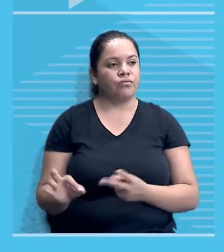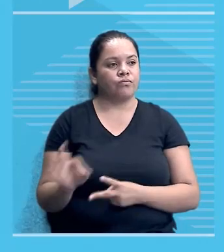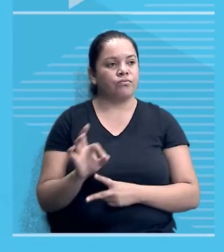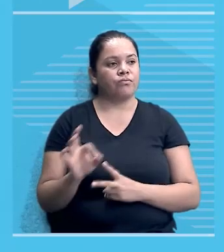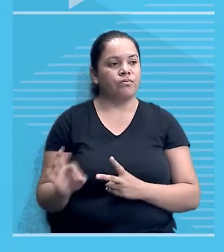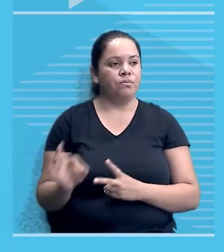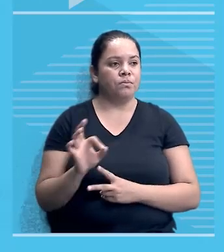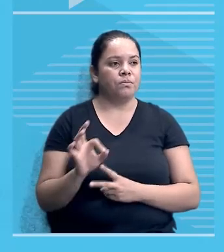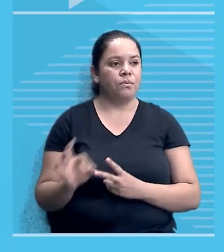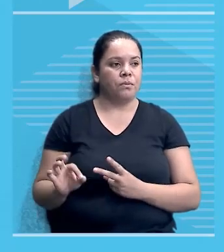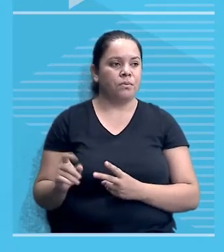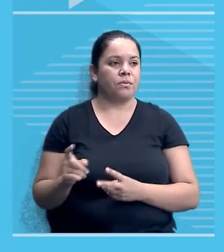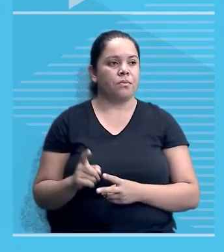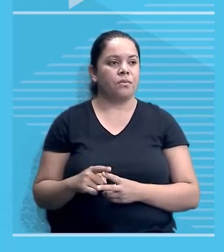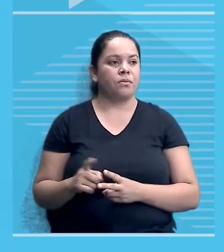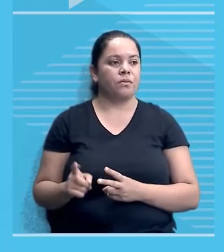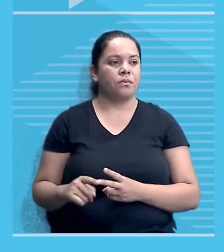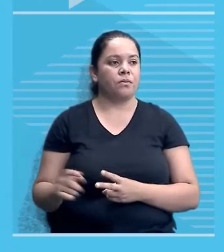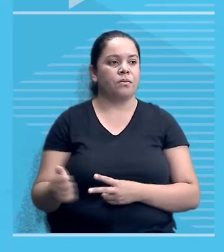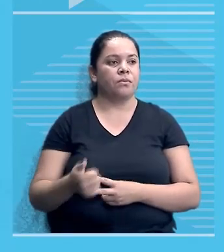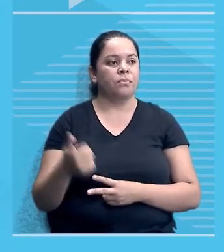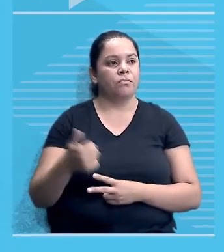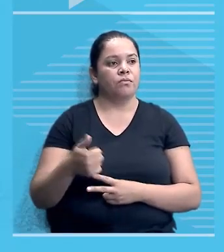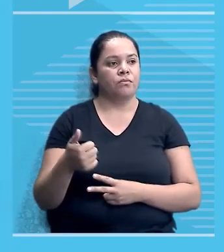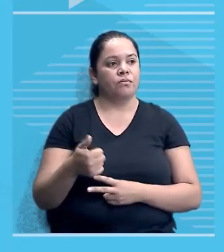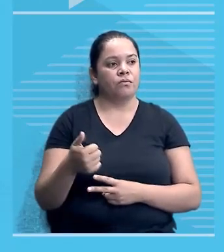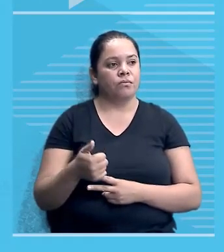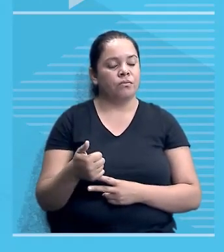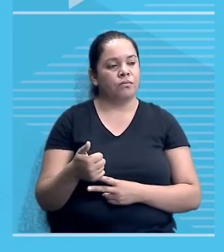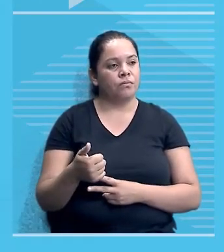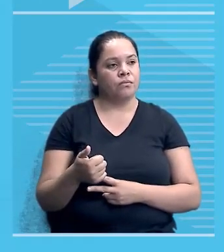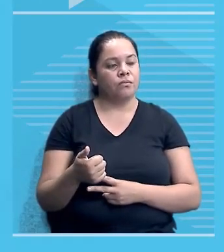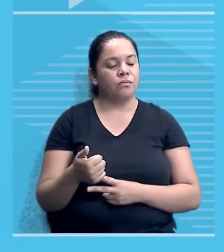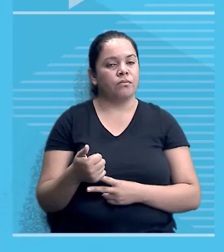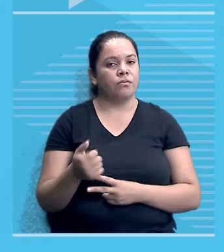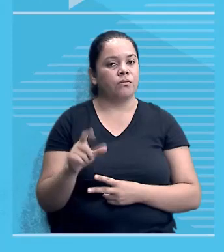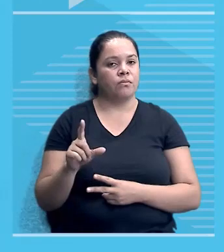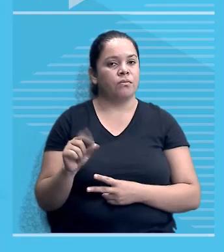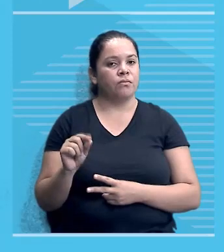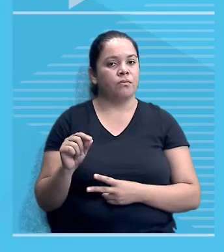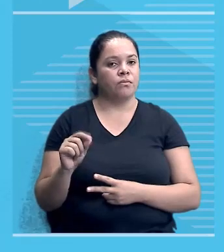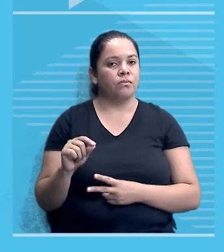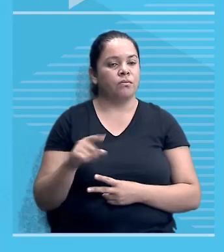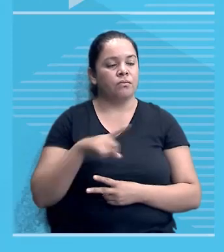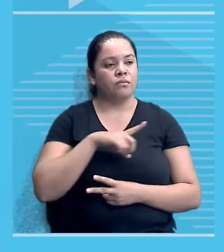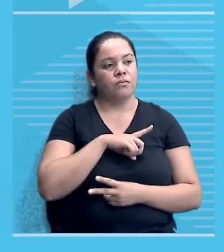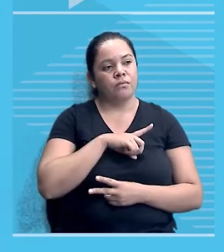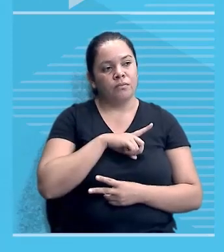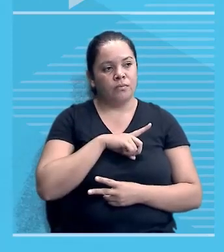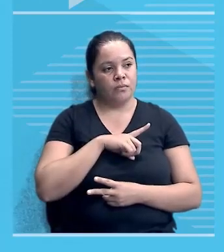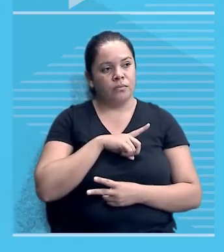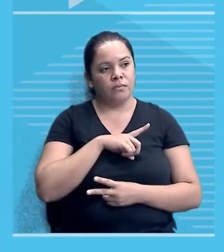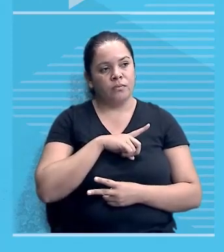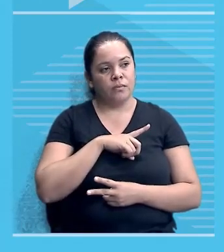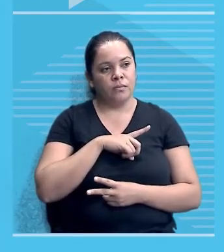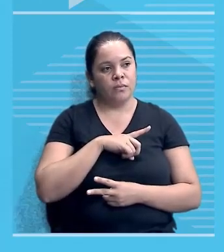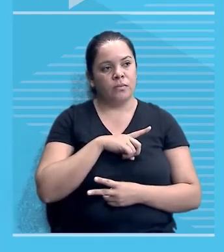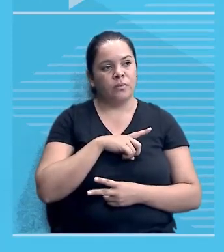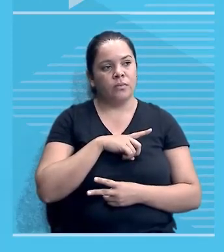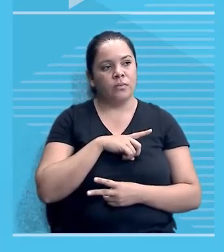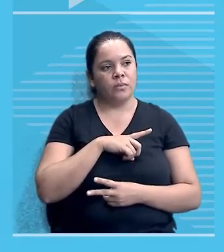do nosso debate a partir da nossa aula é que vocês tenham condições né de saber